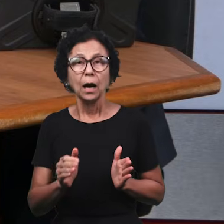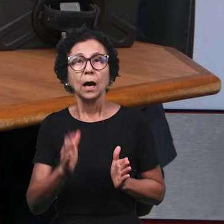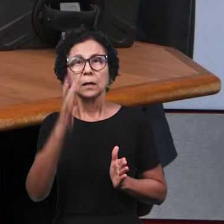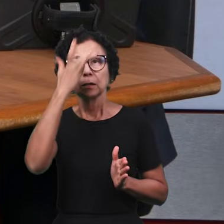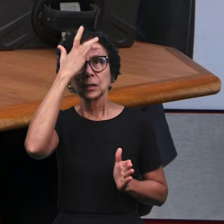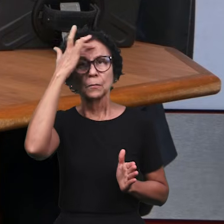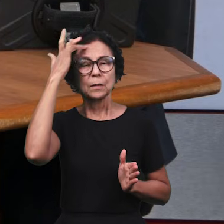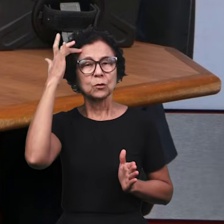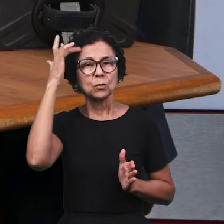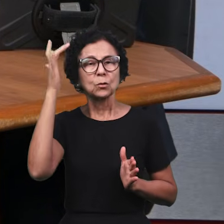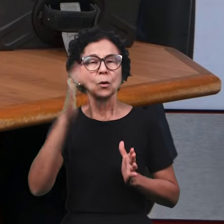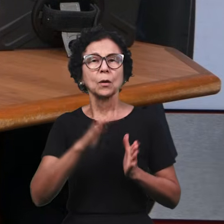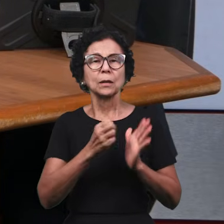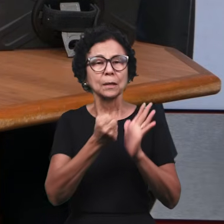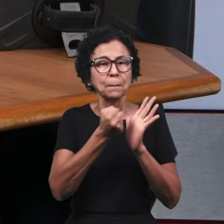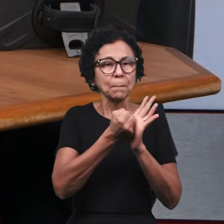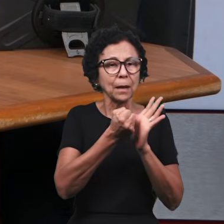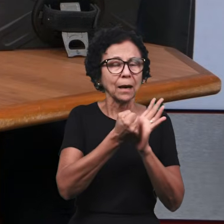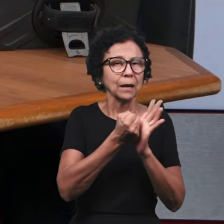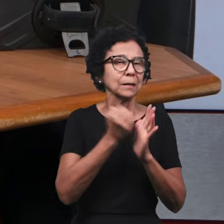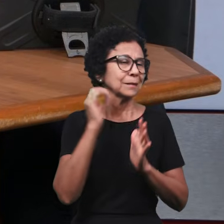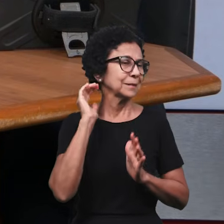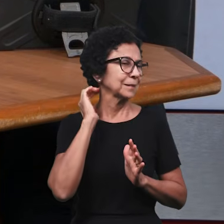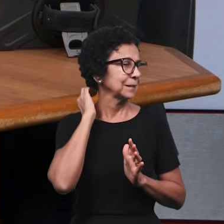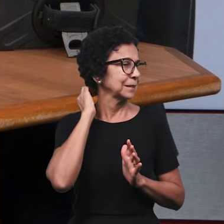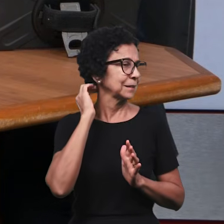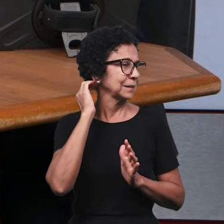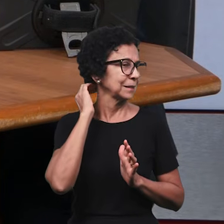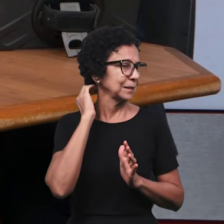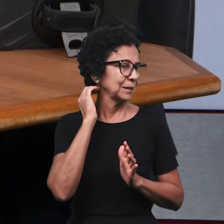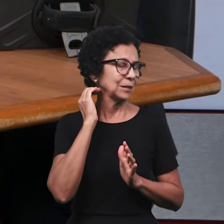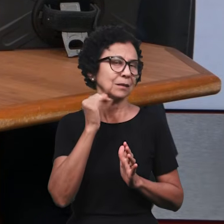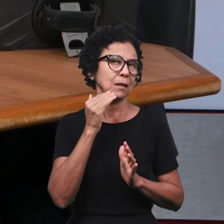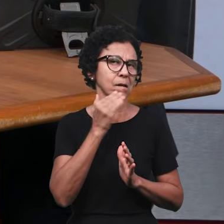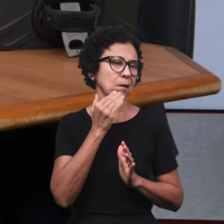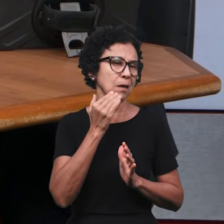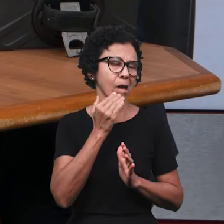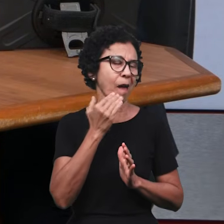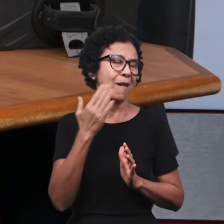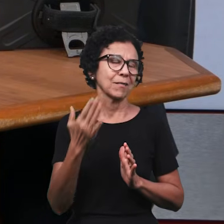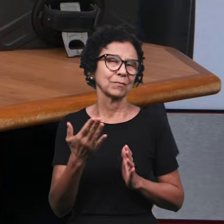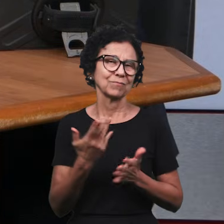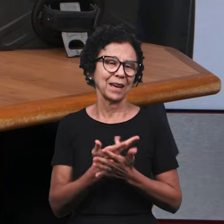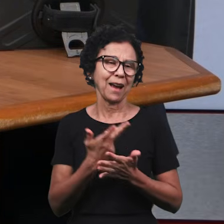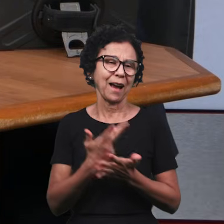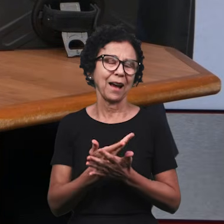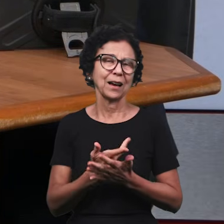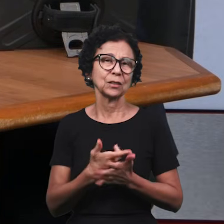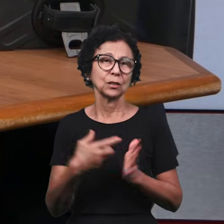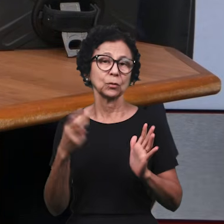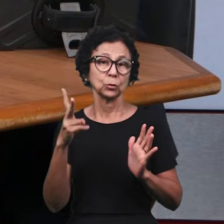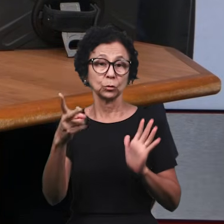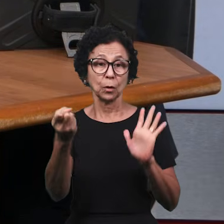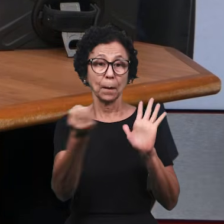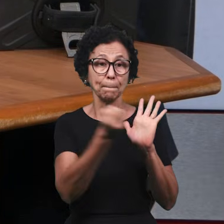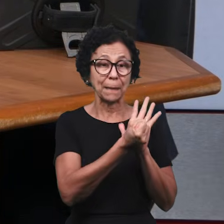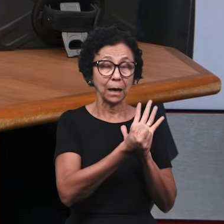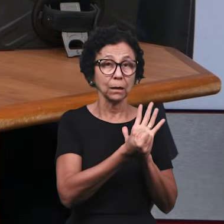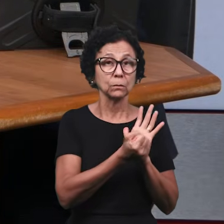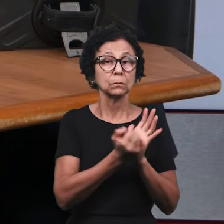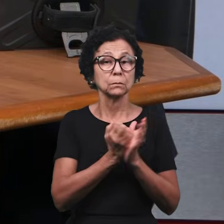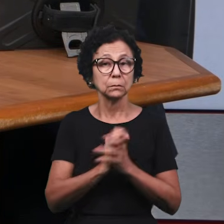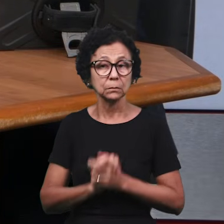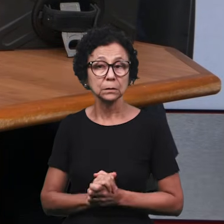porque técnica anterior. tentaram e não deu certo e acabou que ficou a marca ali para esta vida. Hoje, como é fio a